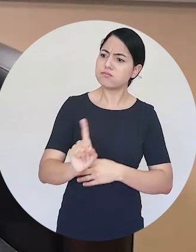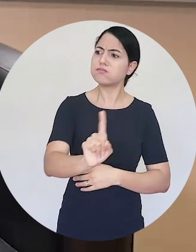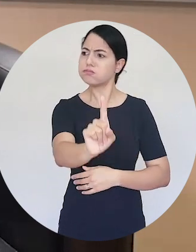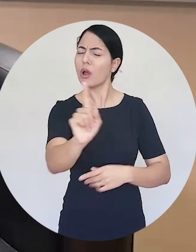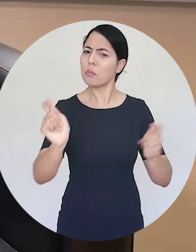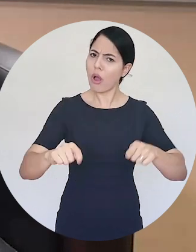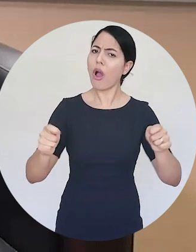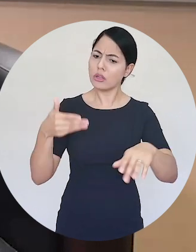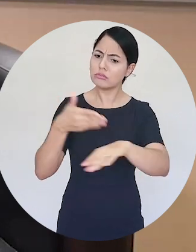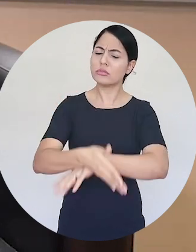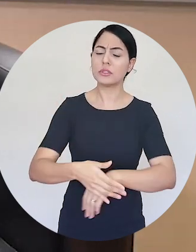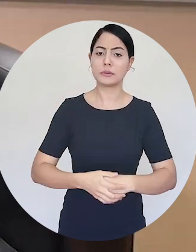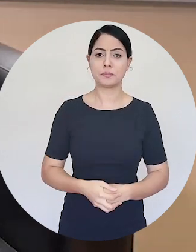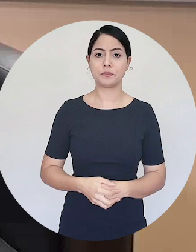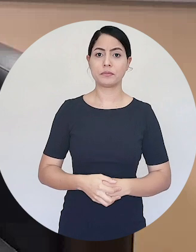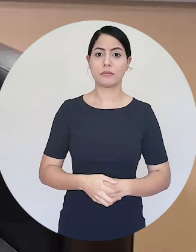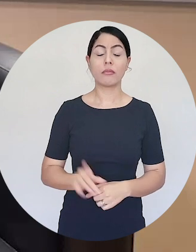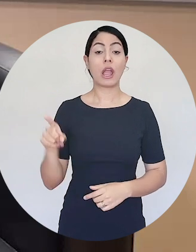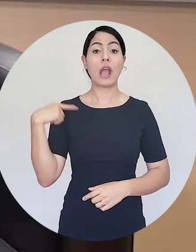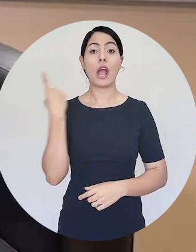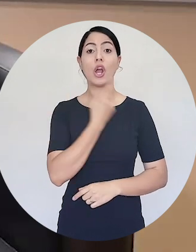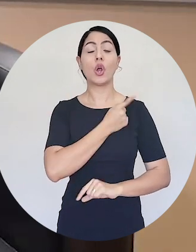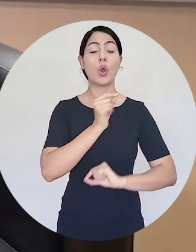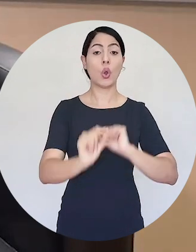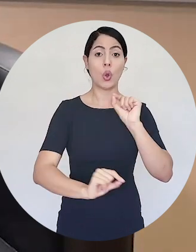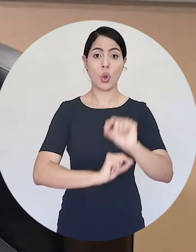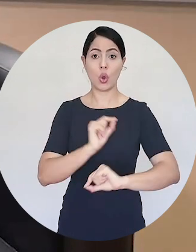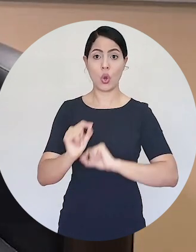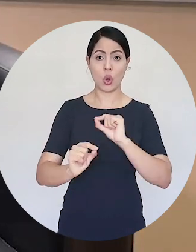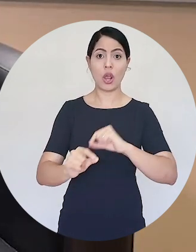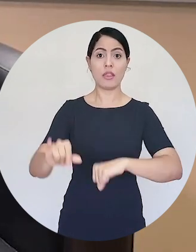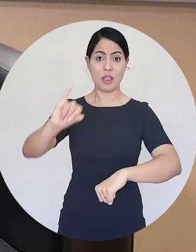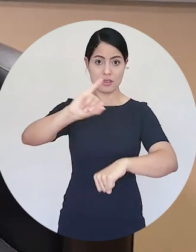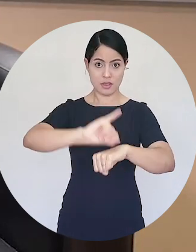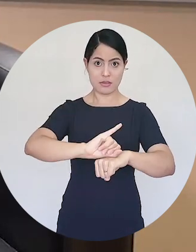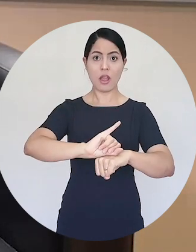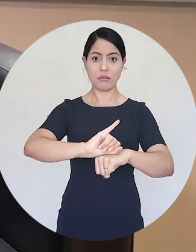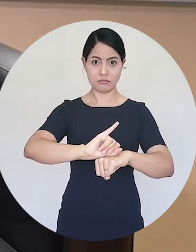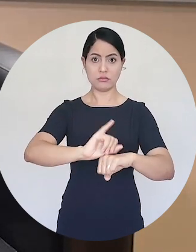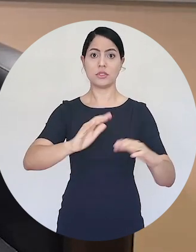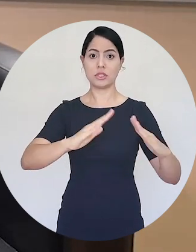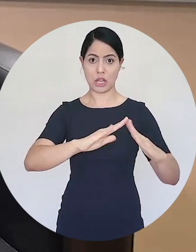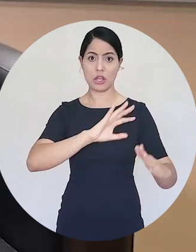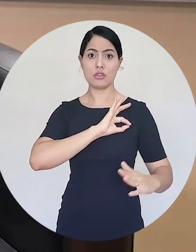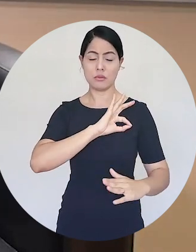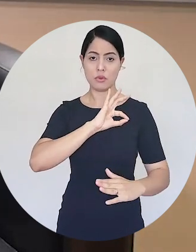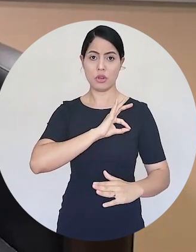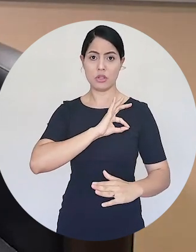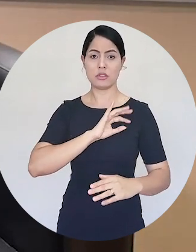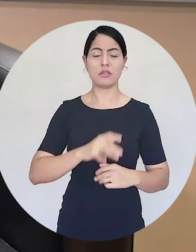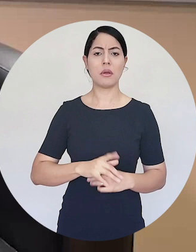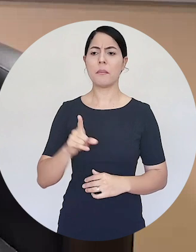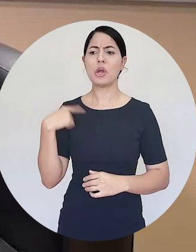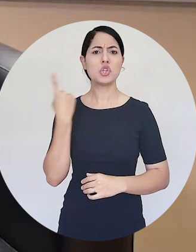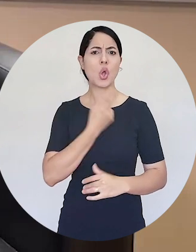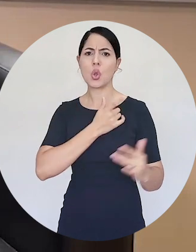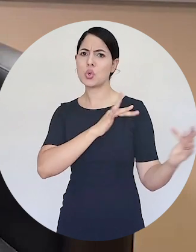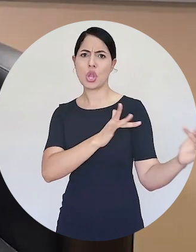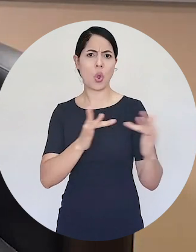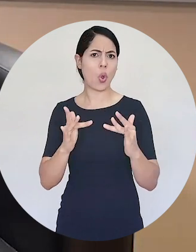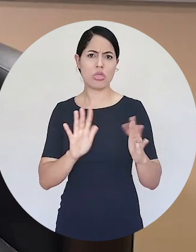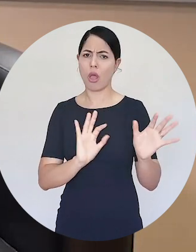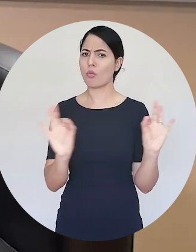E aí, seguimos. A passagem que nós encontramos foi passar pela central de flagrantes, mas a gente ali naquele momento não